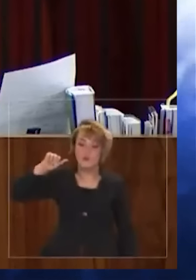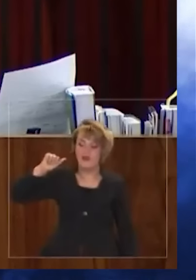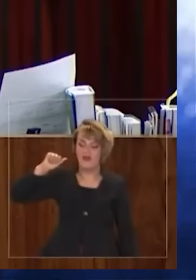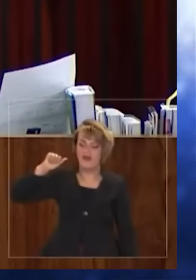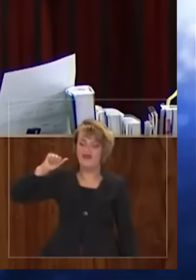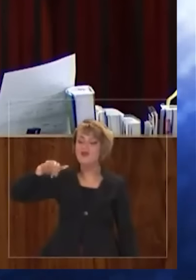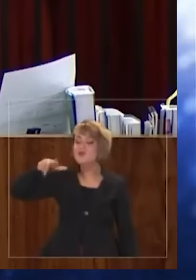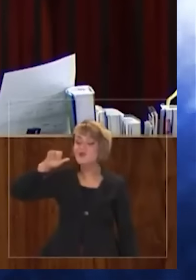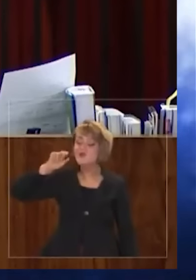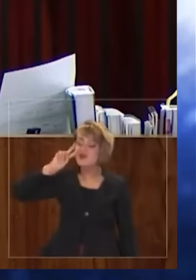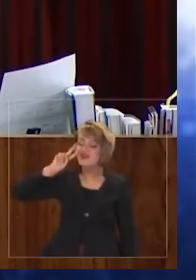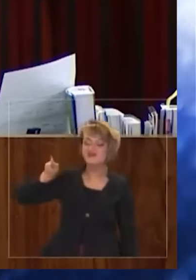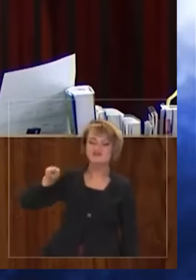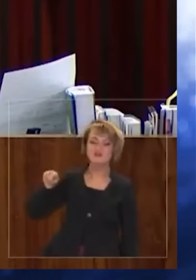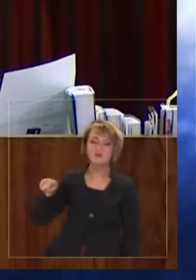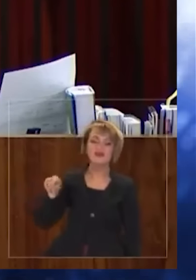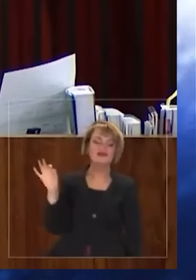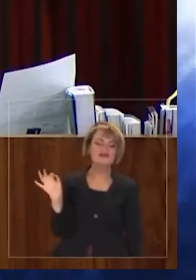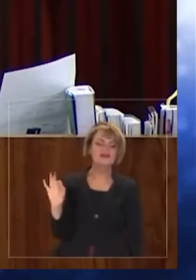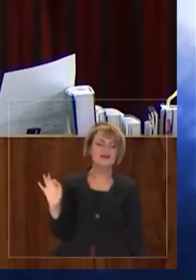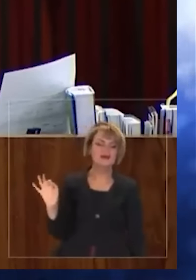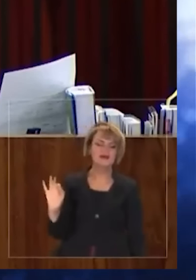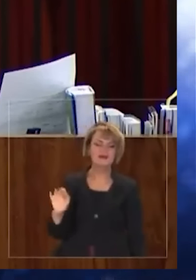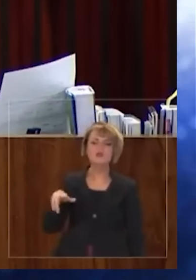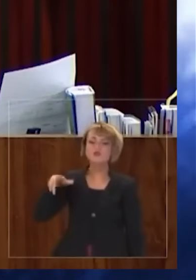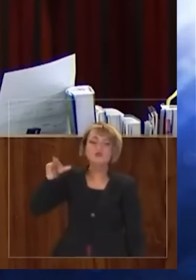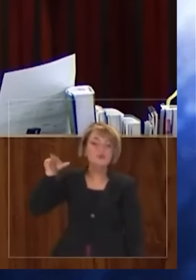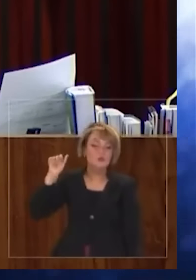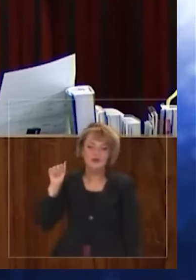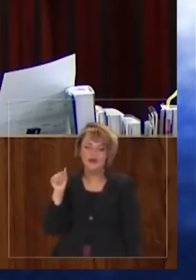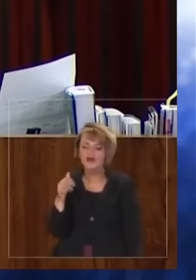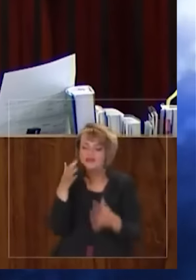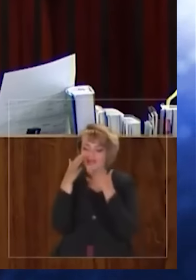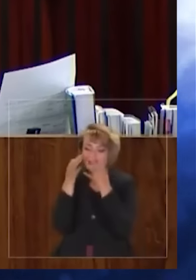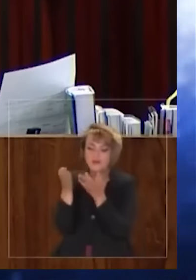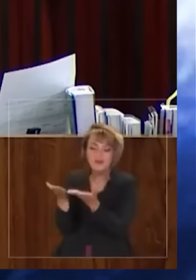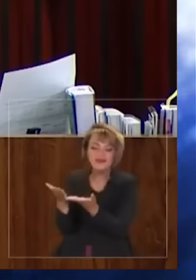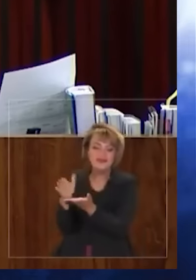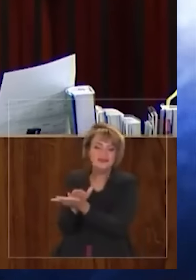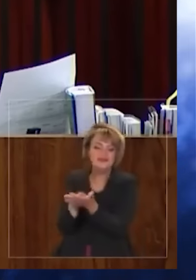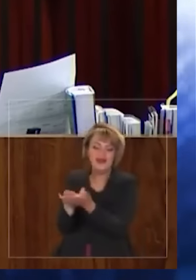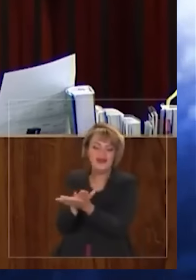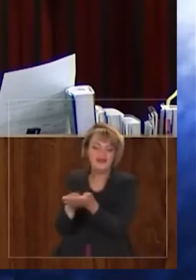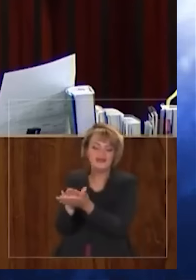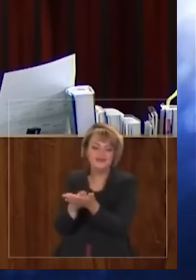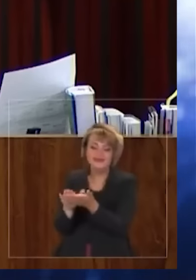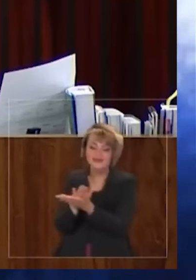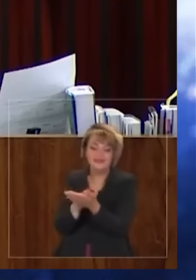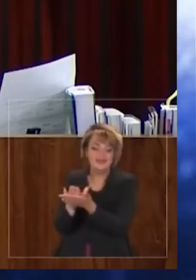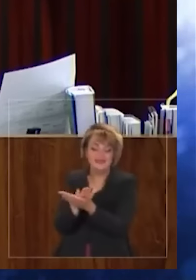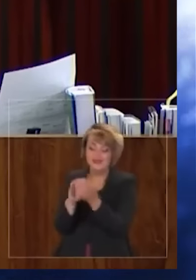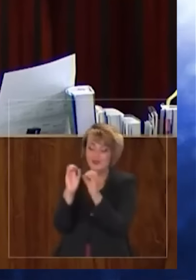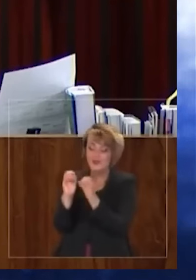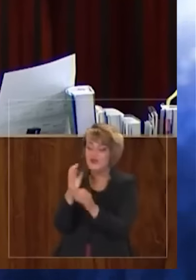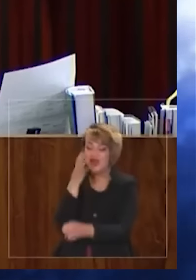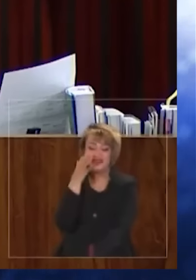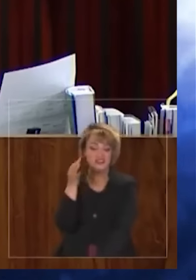tinham compartilhado um vídeo uma postagem desse